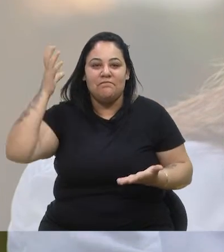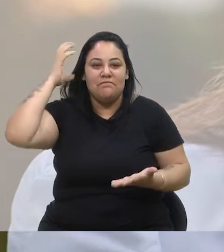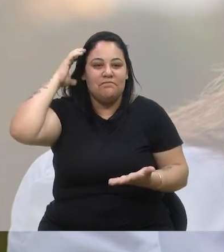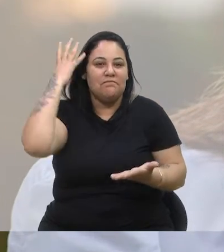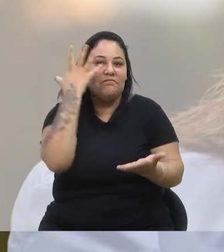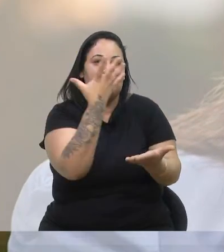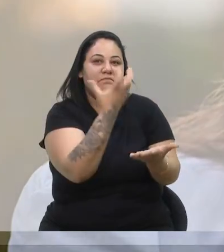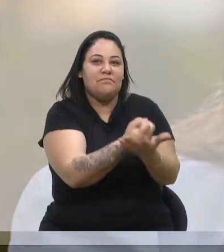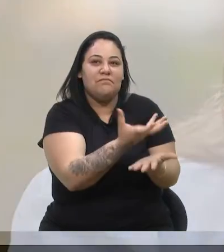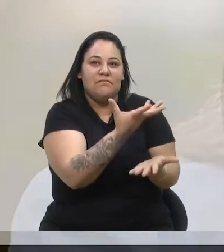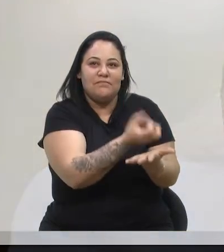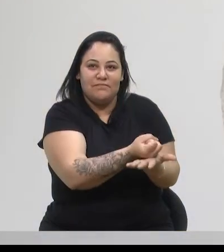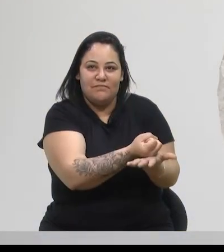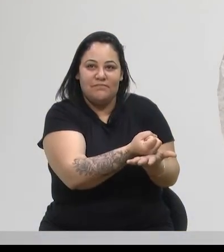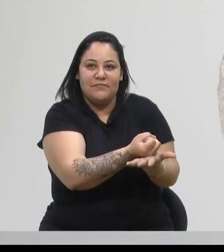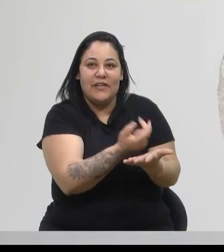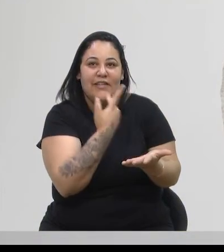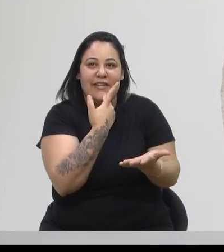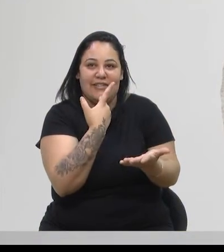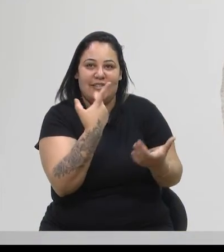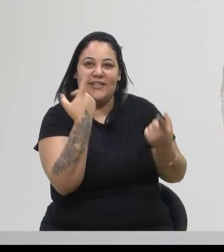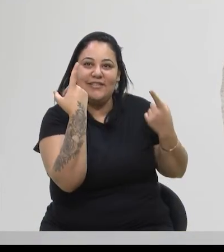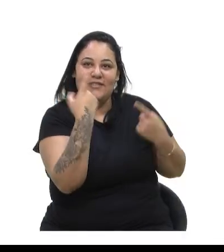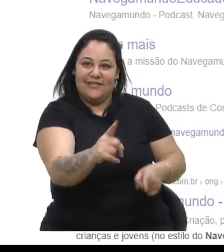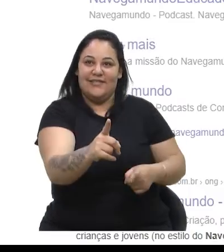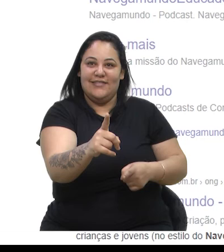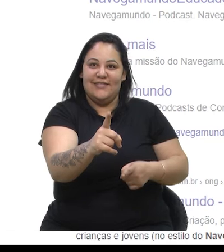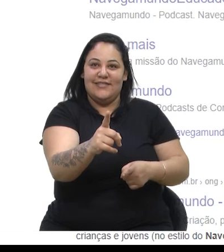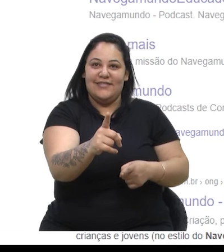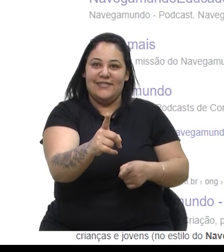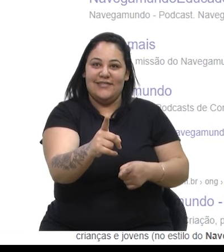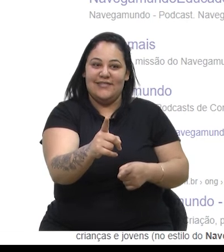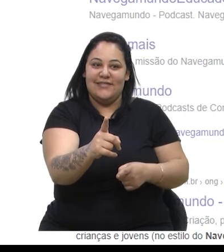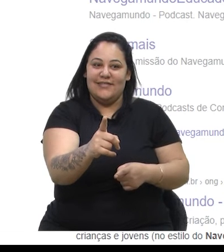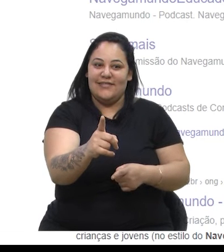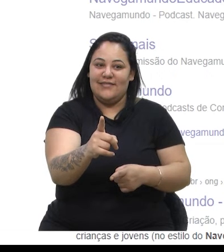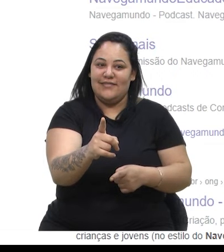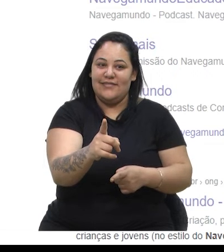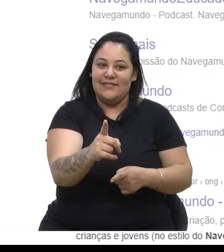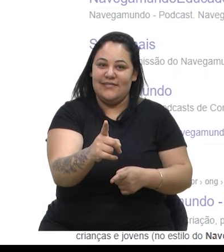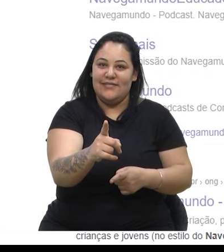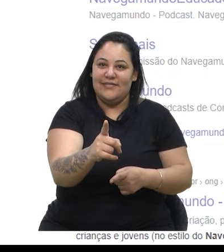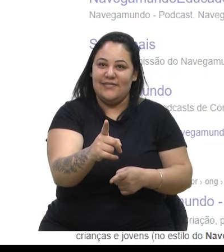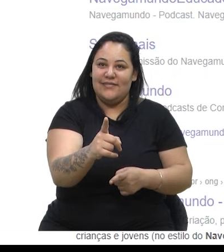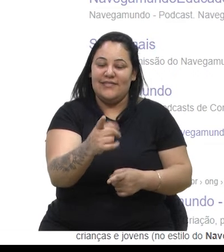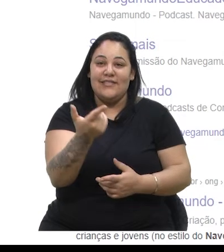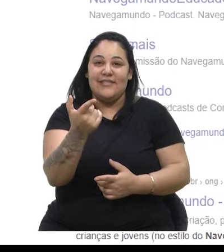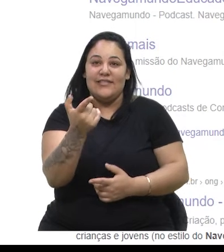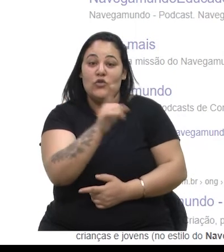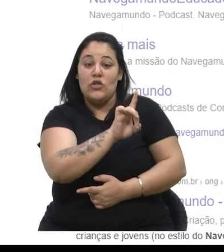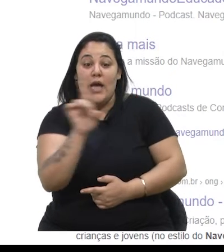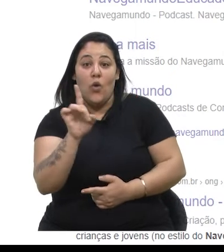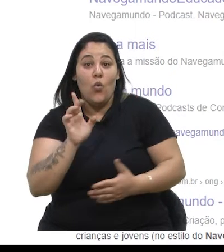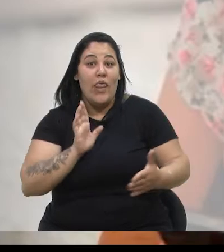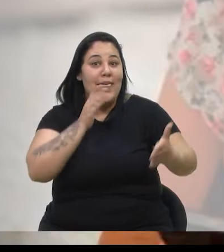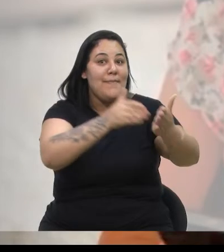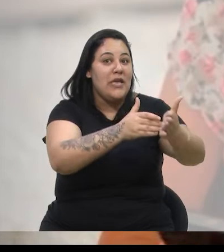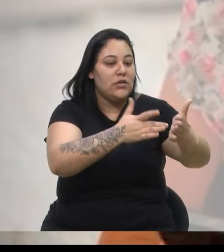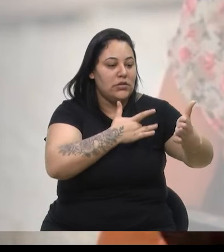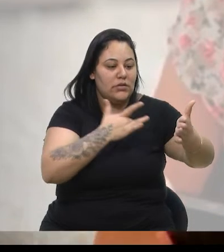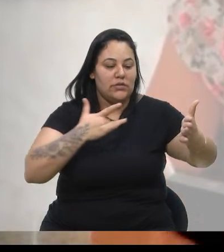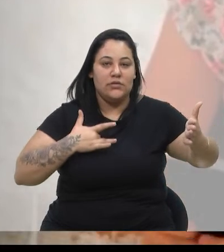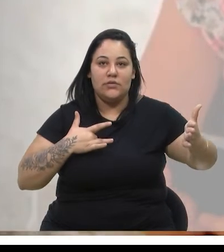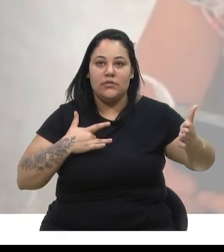um dos podcasts que está na área dos pais, que fala sobre os desafios, onde eu comento a diferença dos